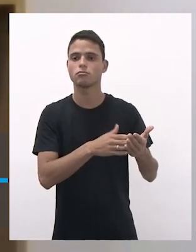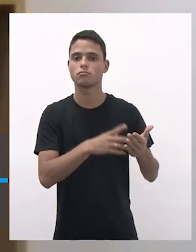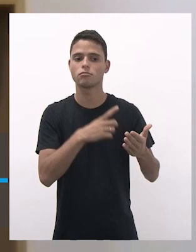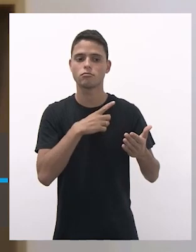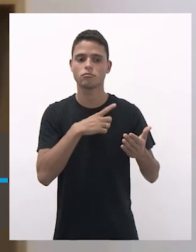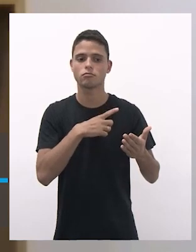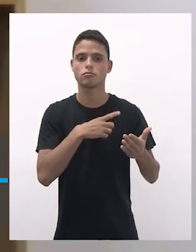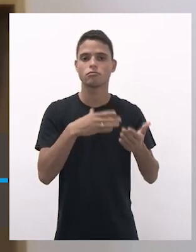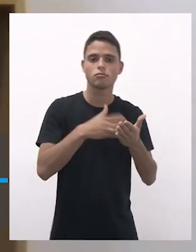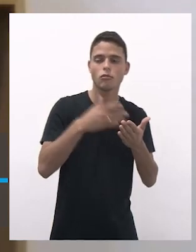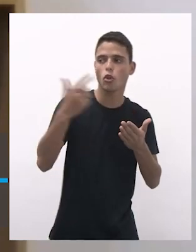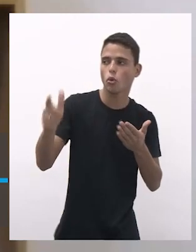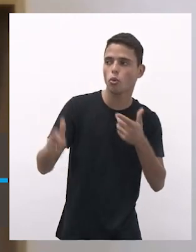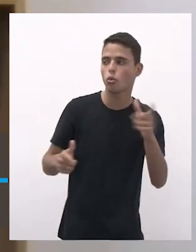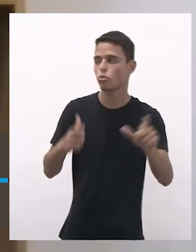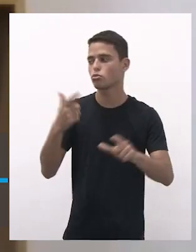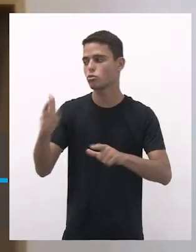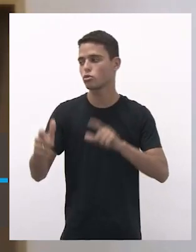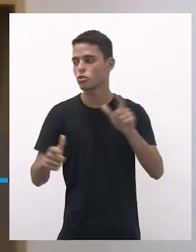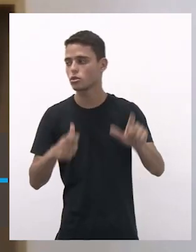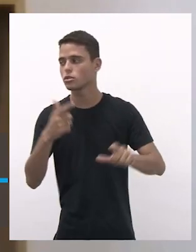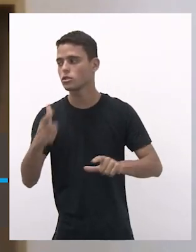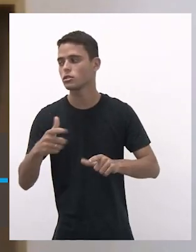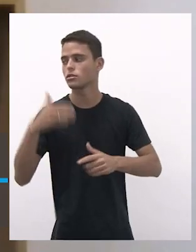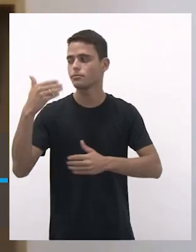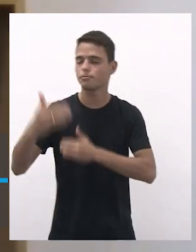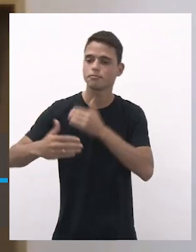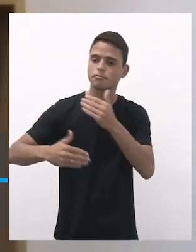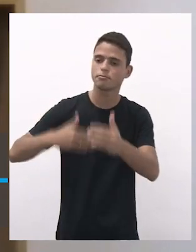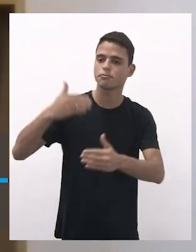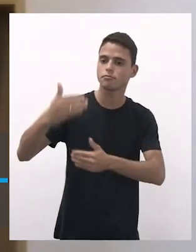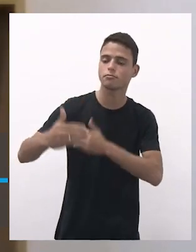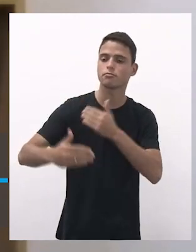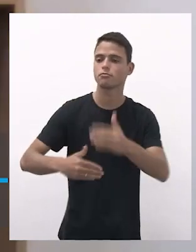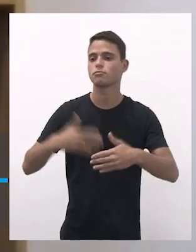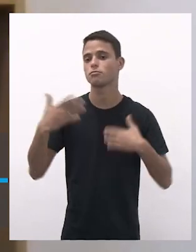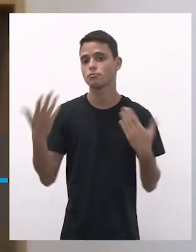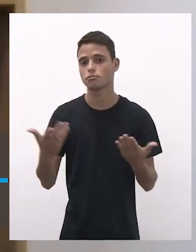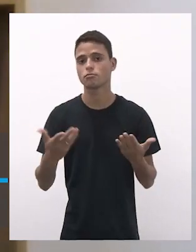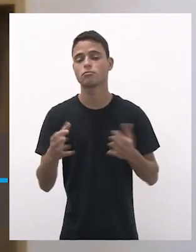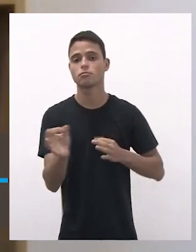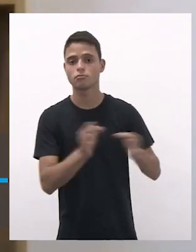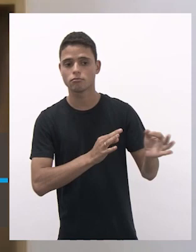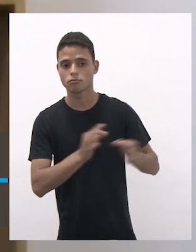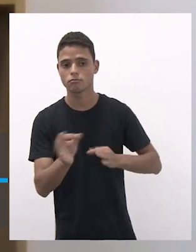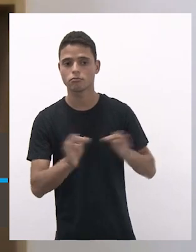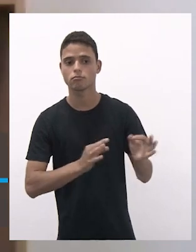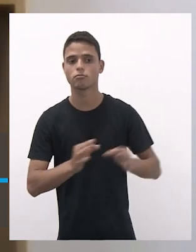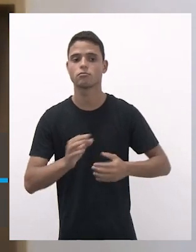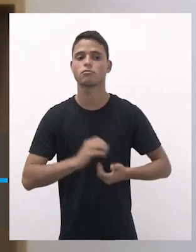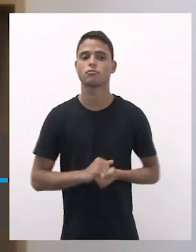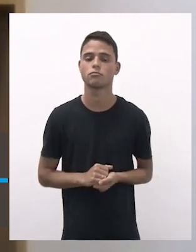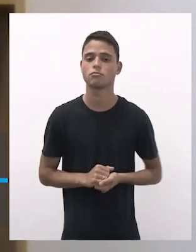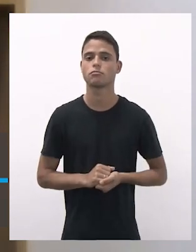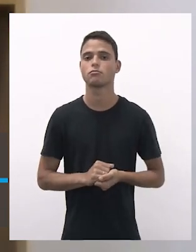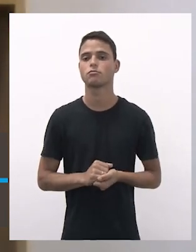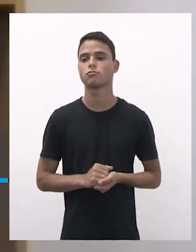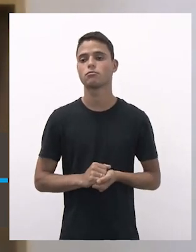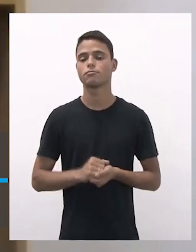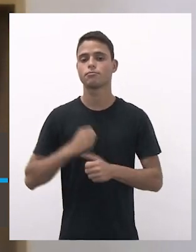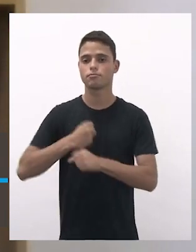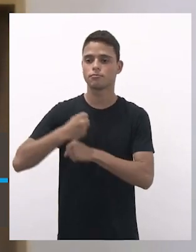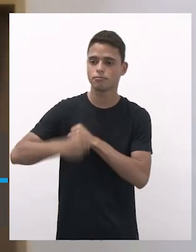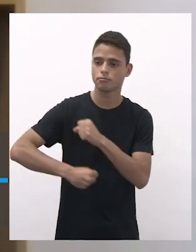outro livro pega outro nicho, e assim vai indo. Então, é uma programação bastante heterogênea nesses